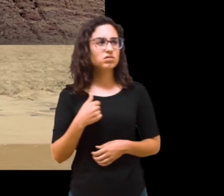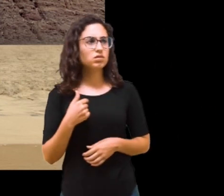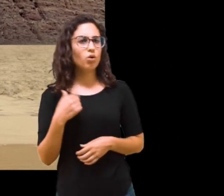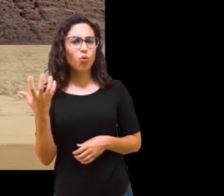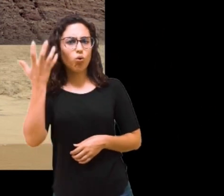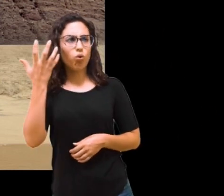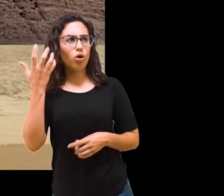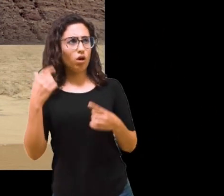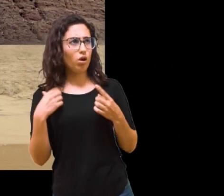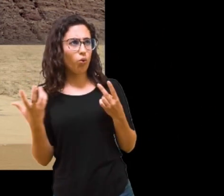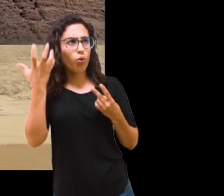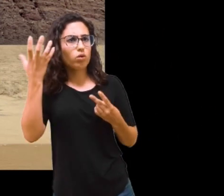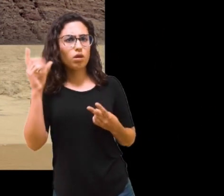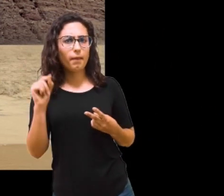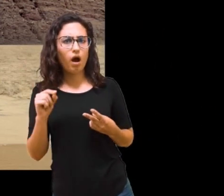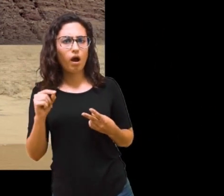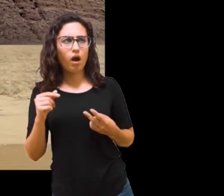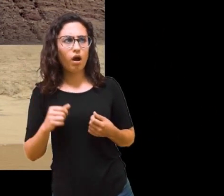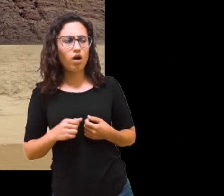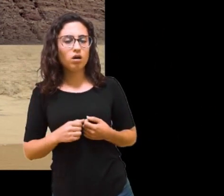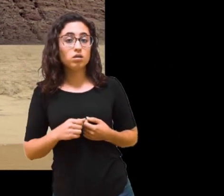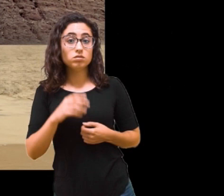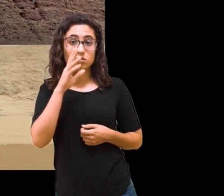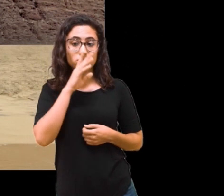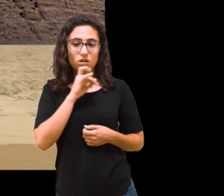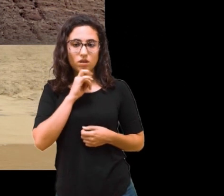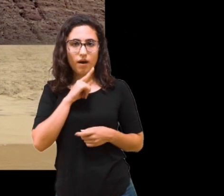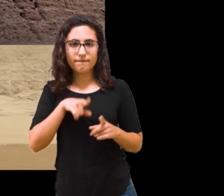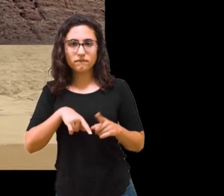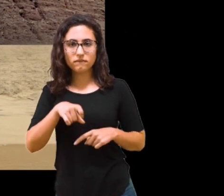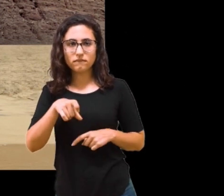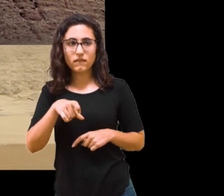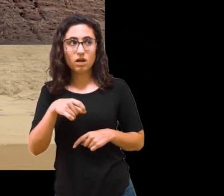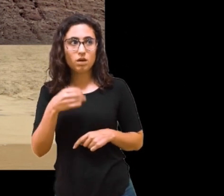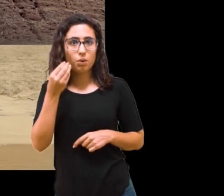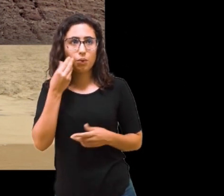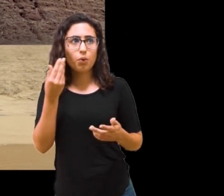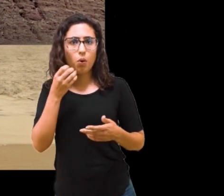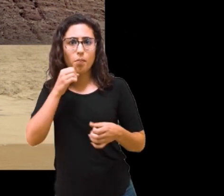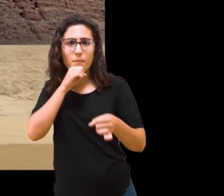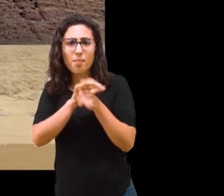Se conseguíssemos fugir. Mas como com tanto mar pelo meio? Um peixe